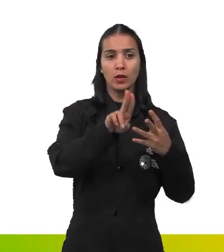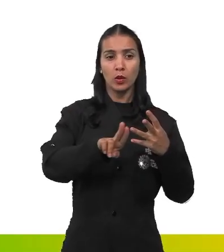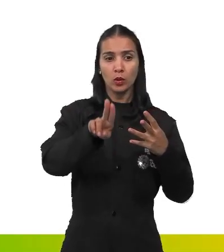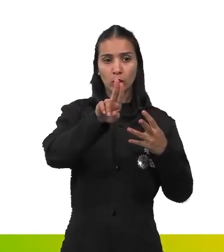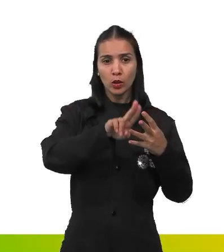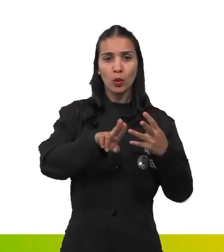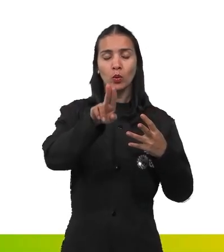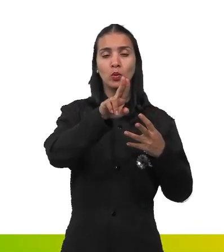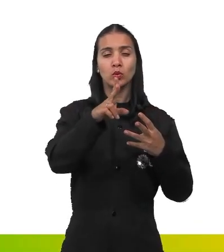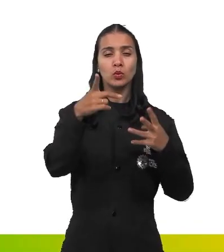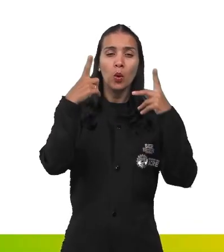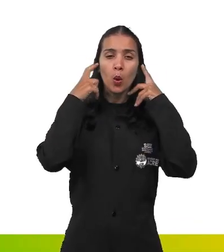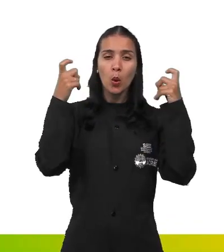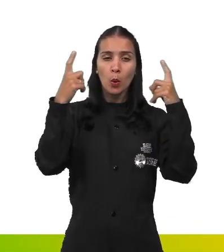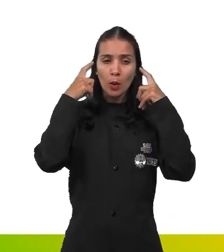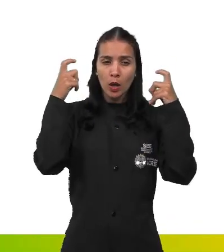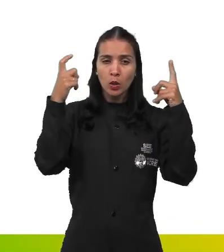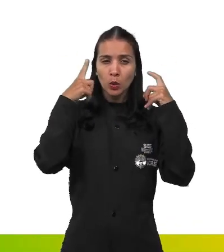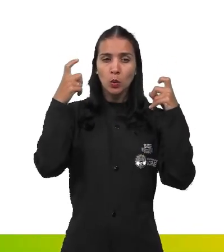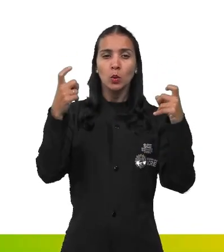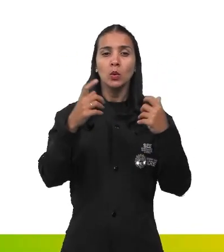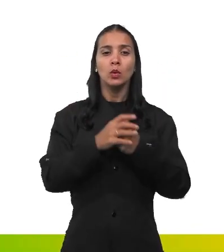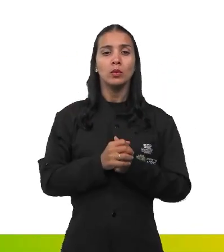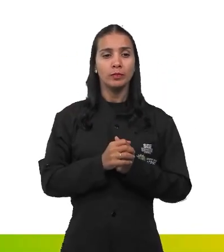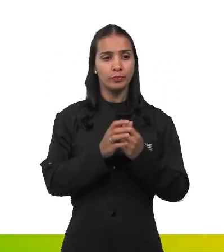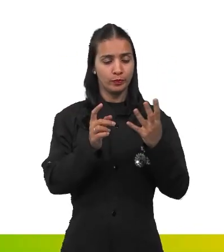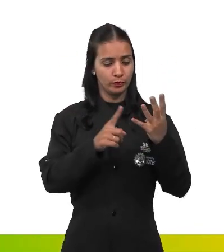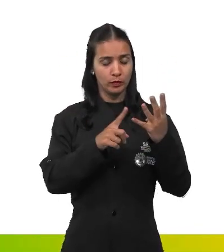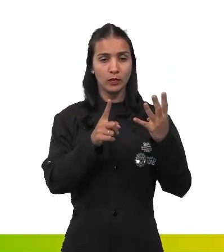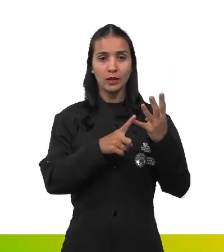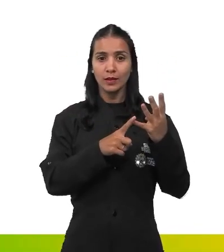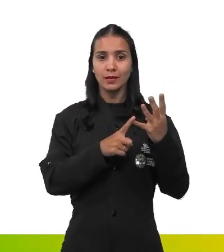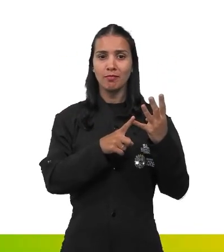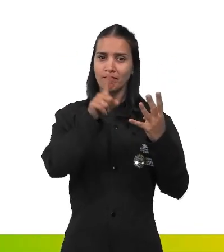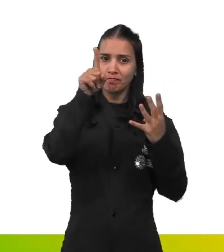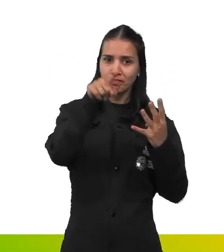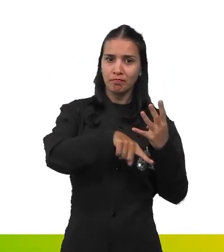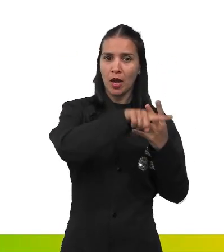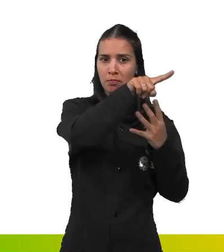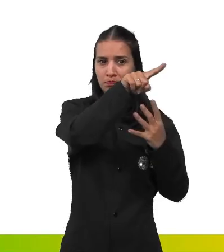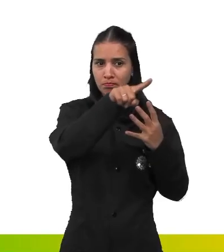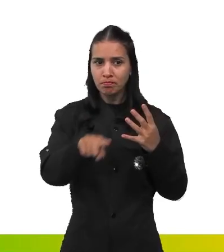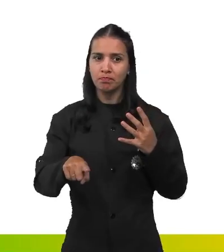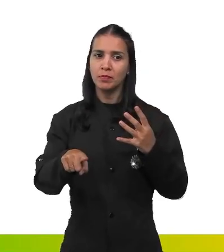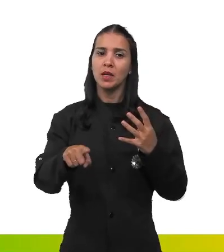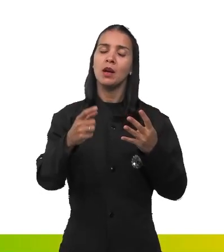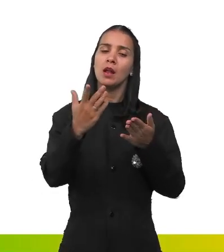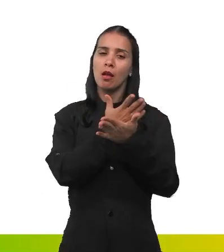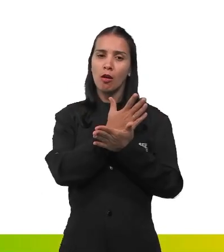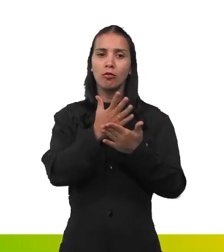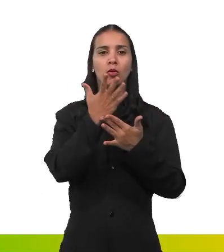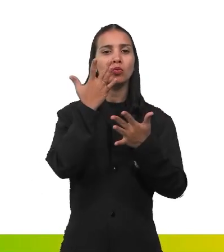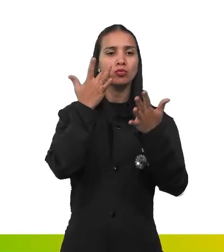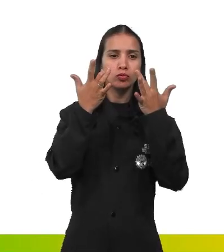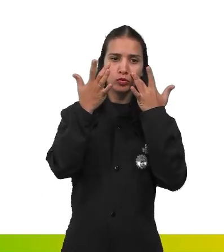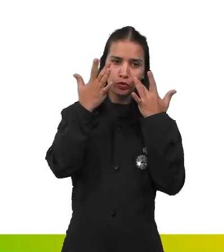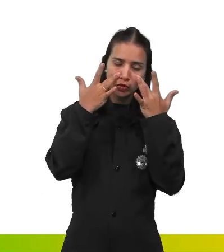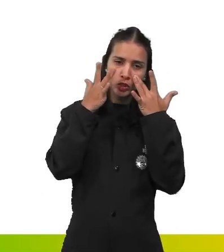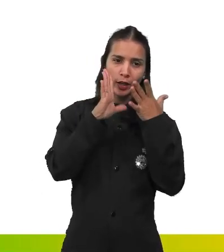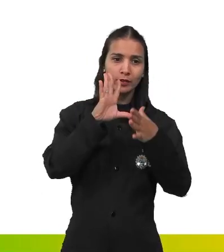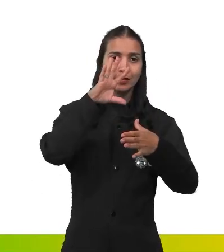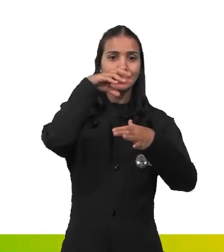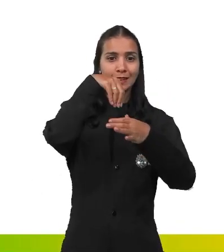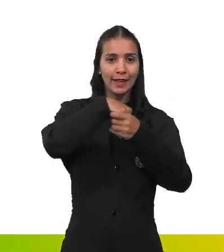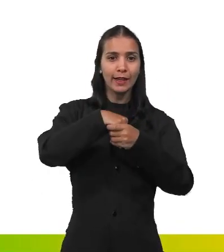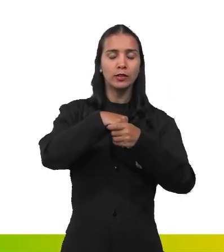apresentações? Também não. Letra E, censura as peças digitais por parte das plataformas